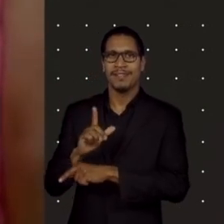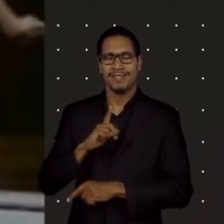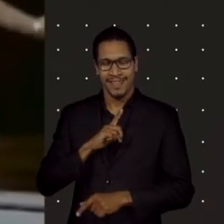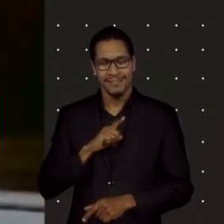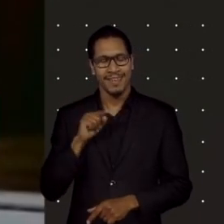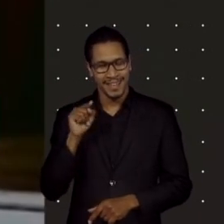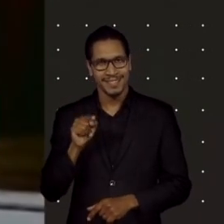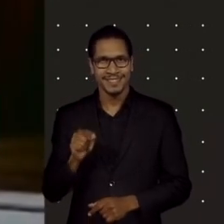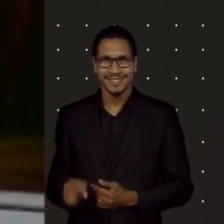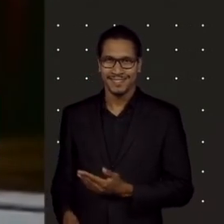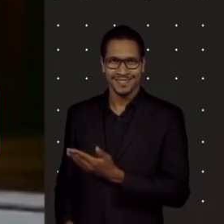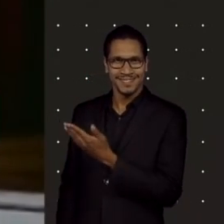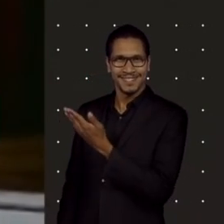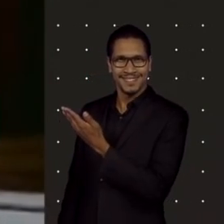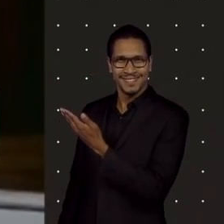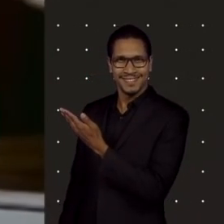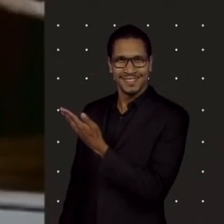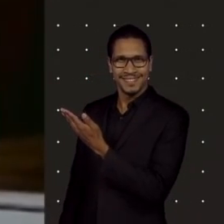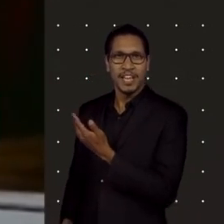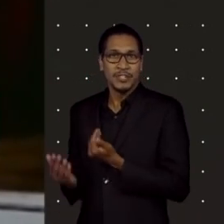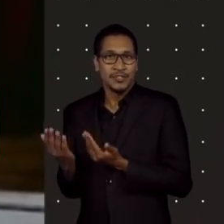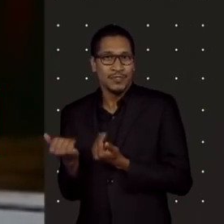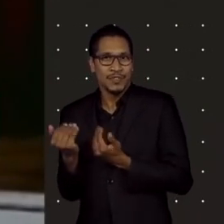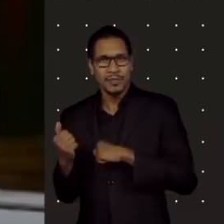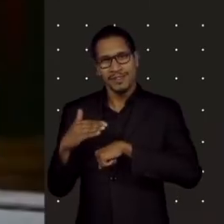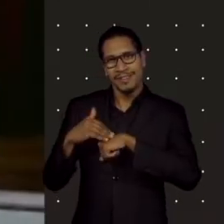foi o primeiro, foi Juventude e Ternura.